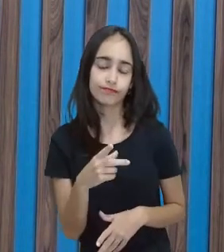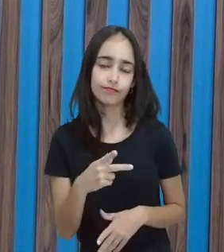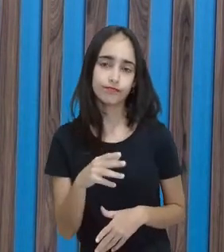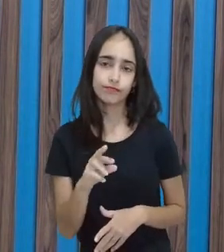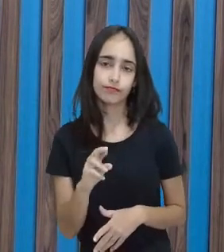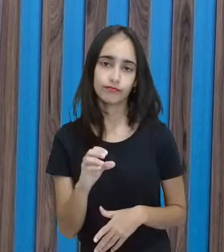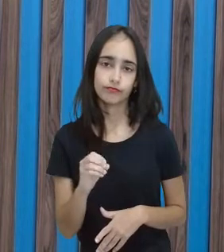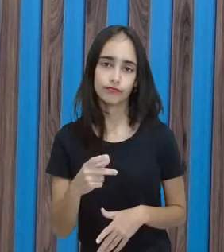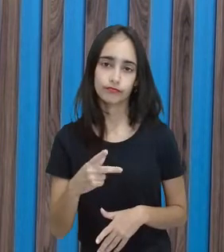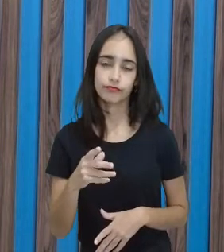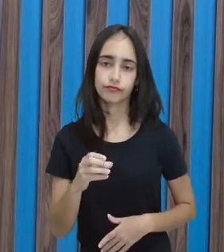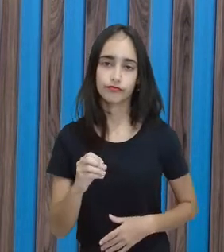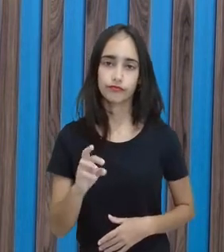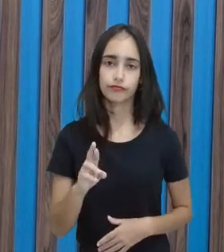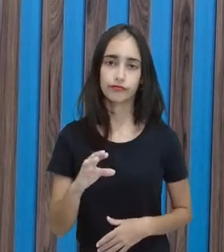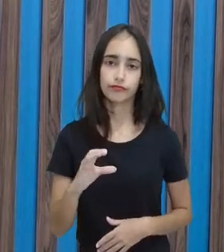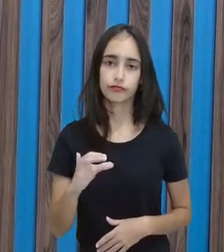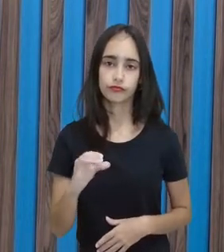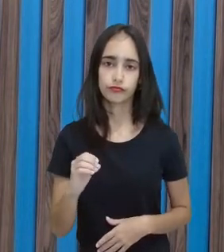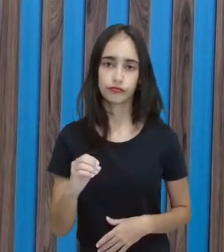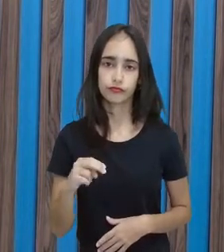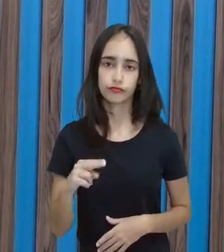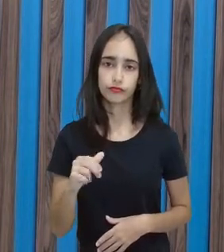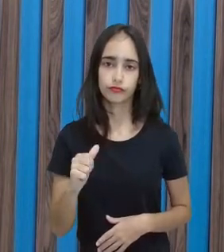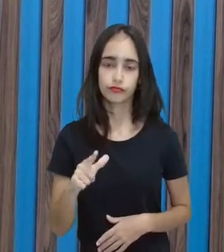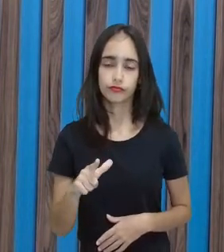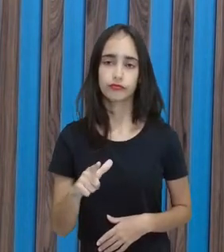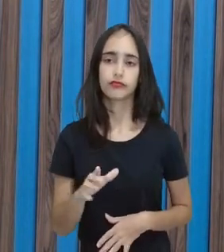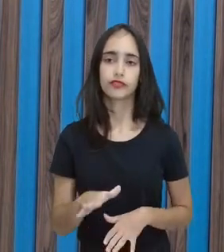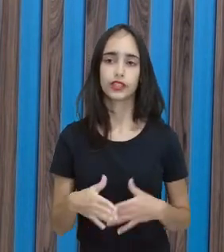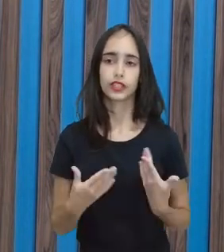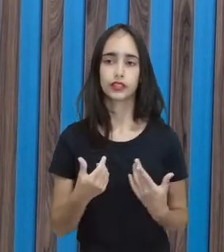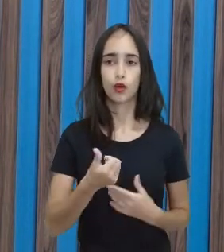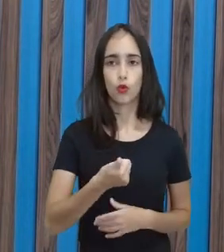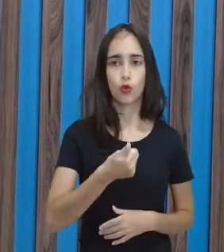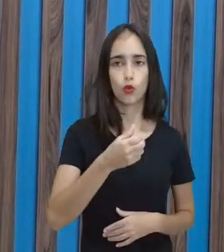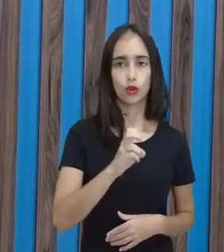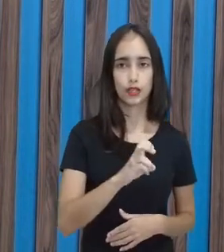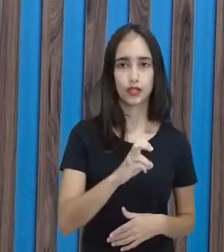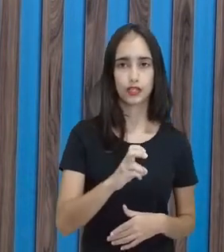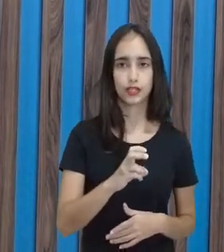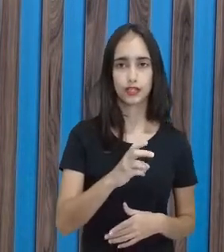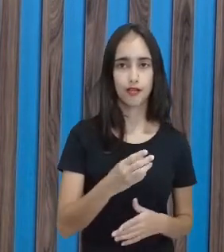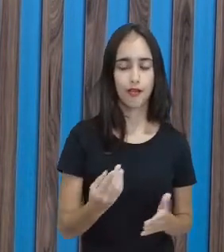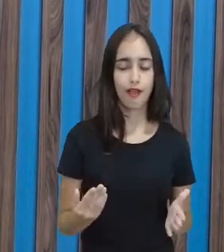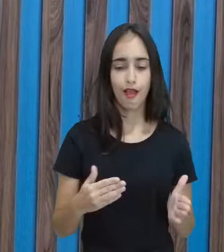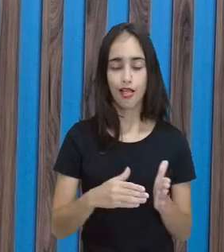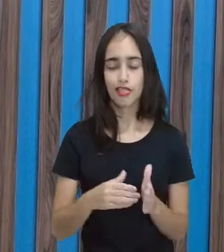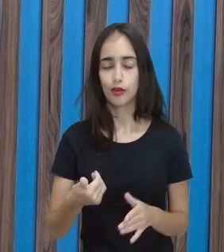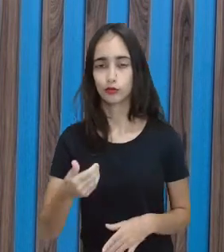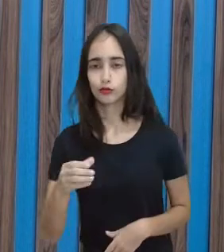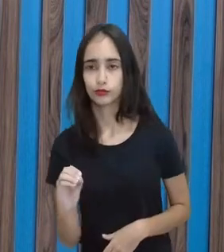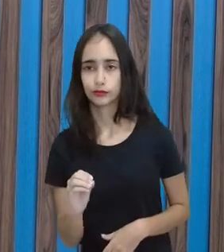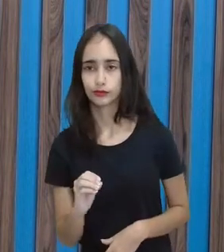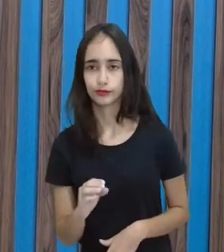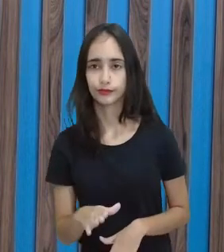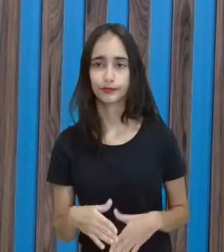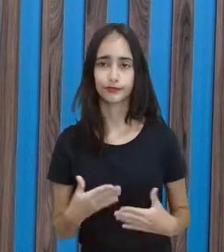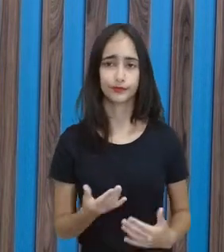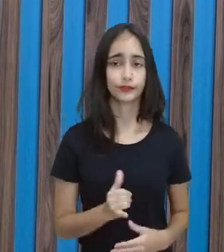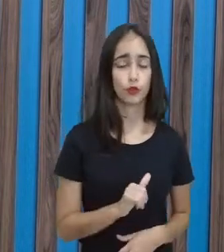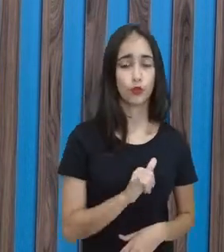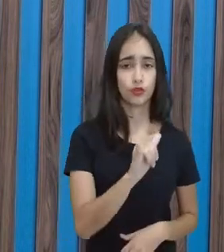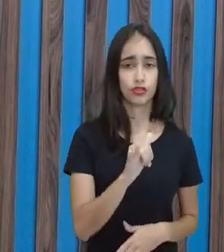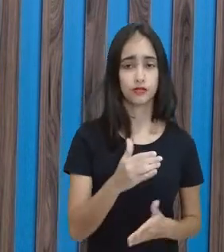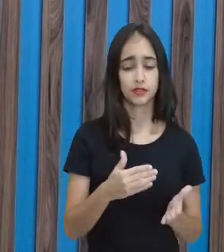olhe, o 15 corresponde ao 10, onde o y